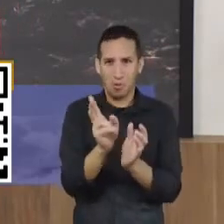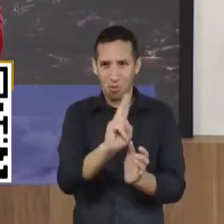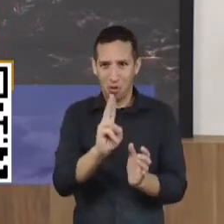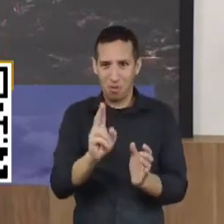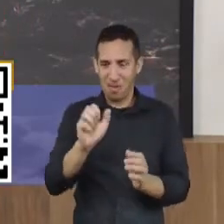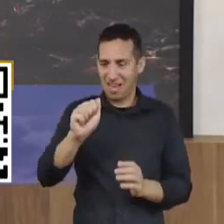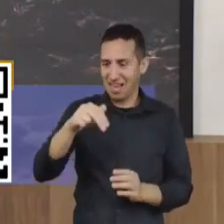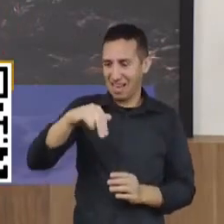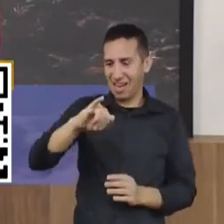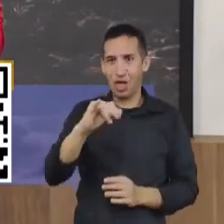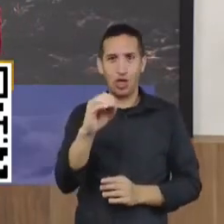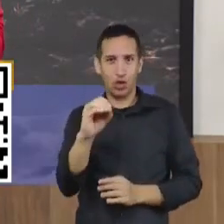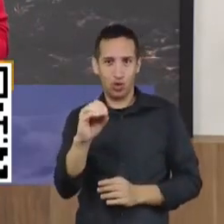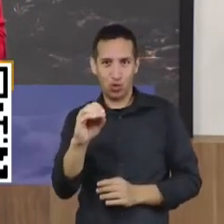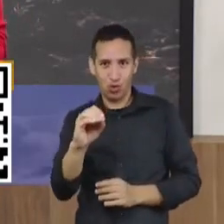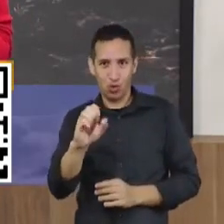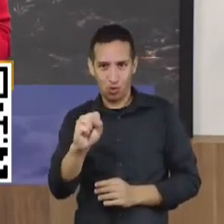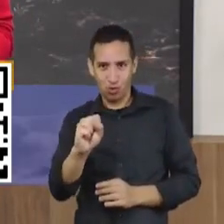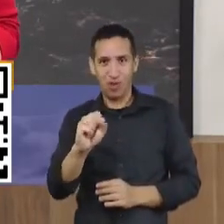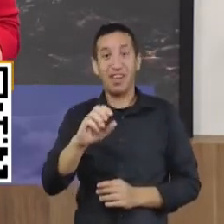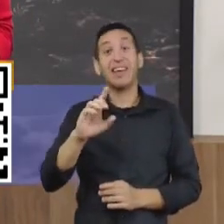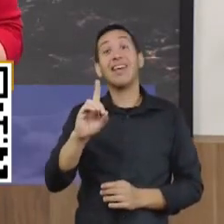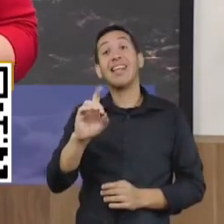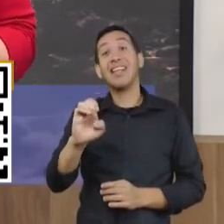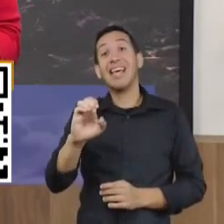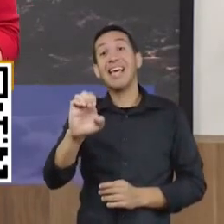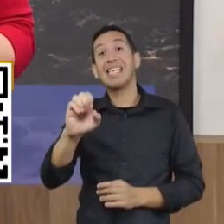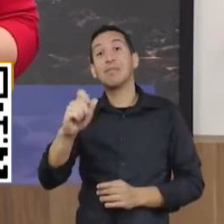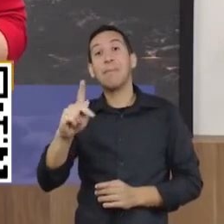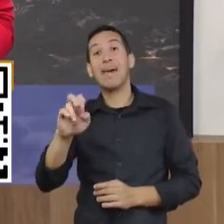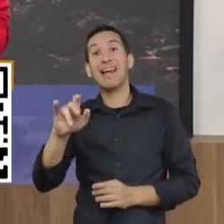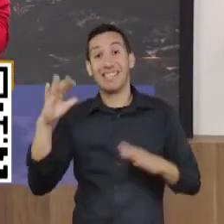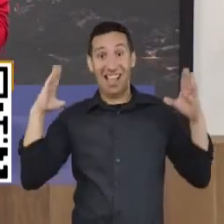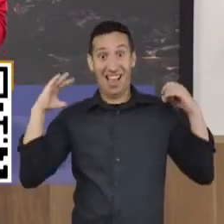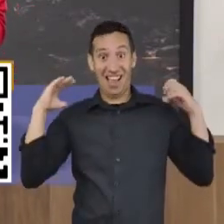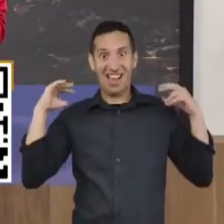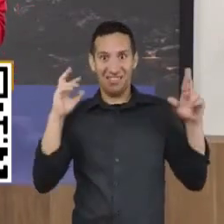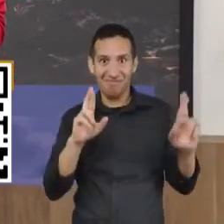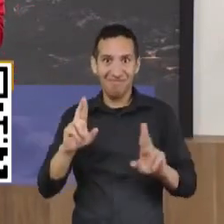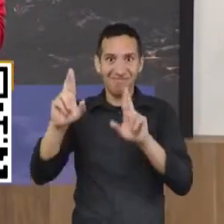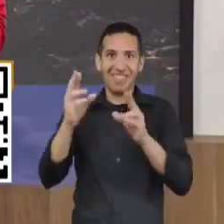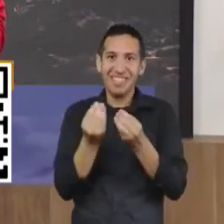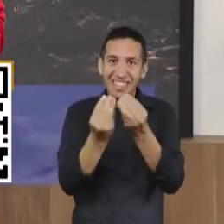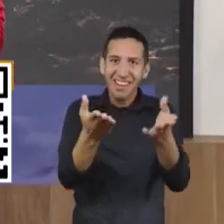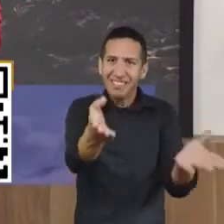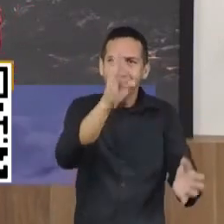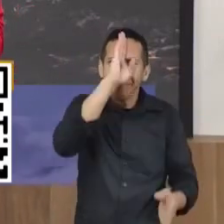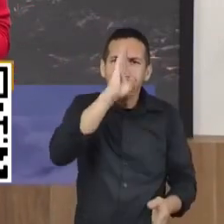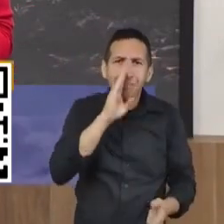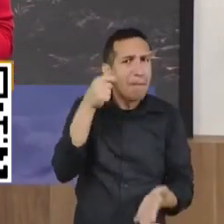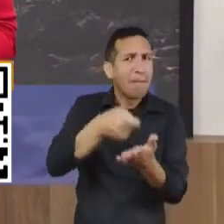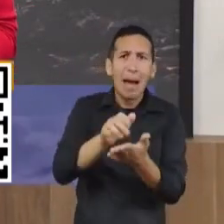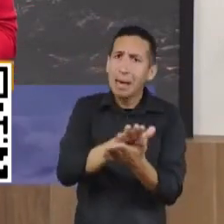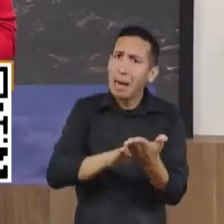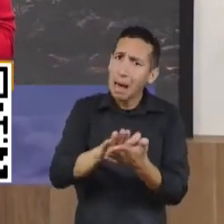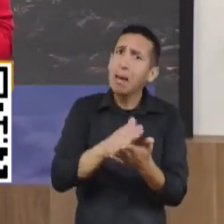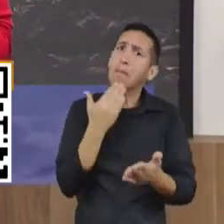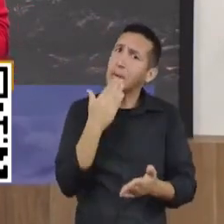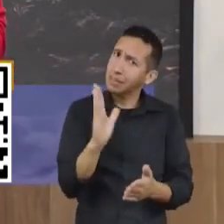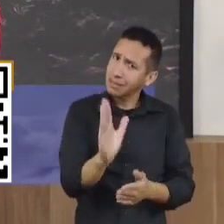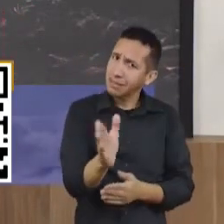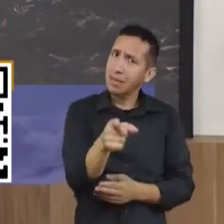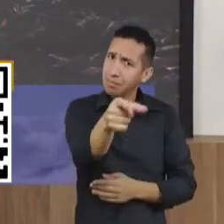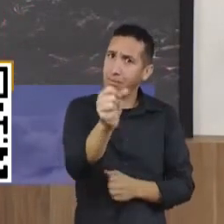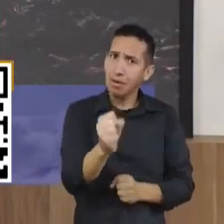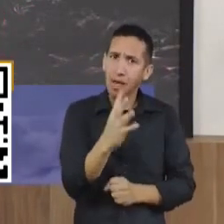para você sem custo nenhum você não paga nem pelo envio aí para sua casa Peça agora o seu para você poder acompanhar essa série